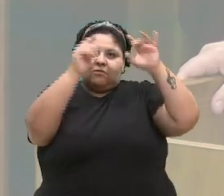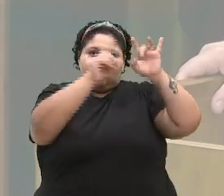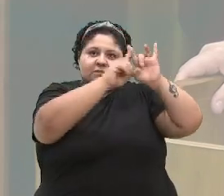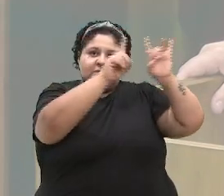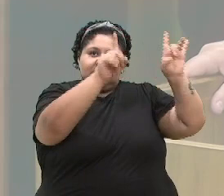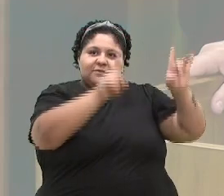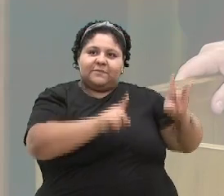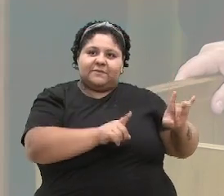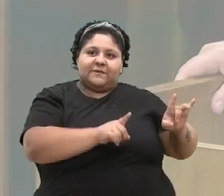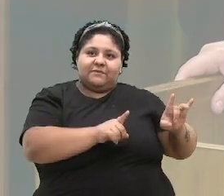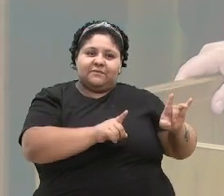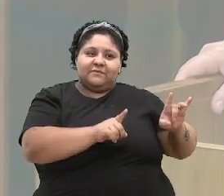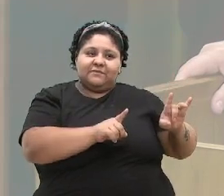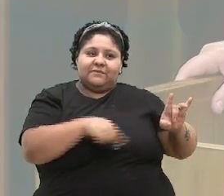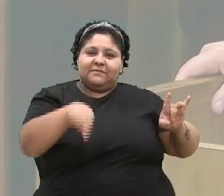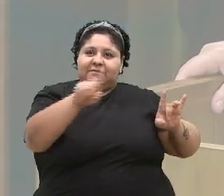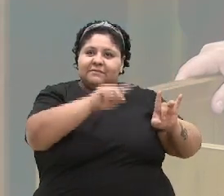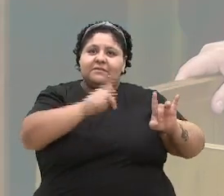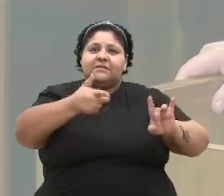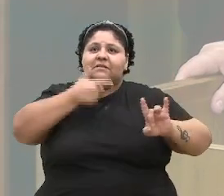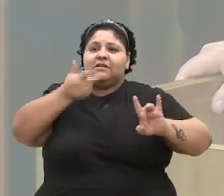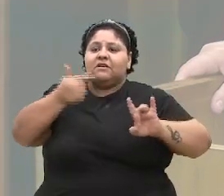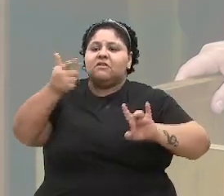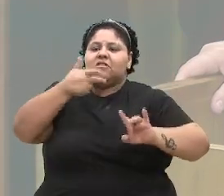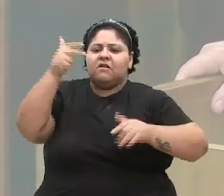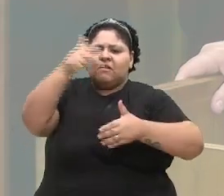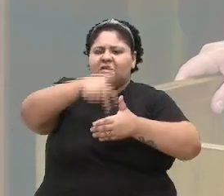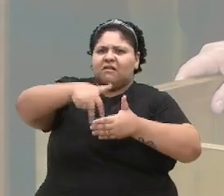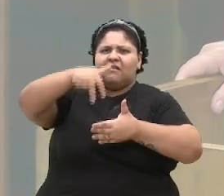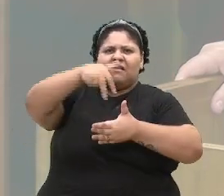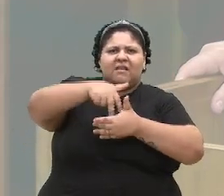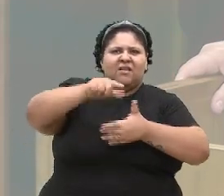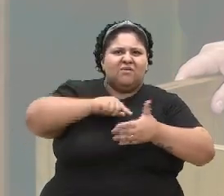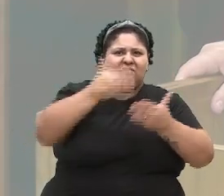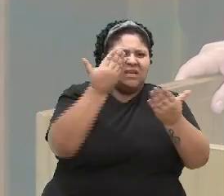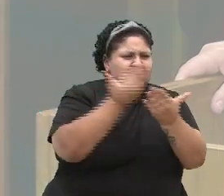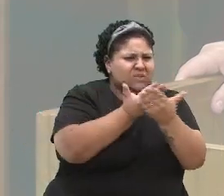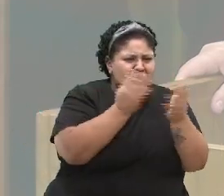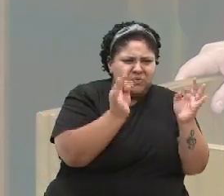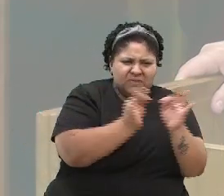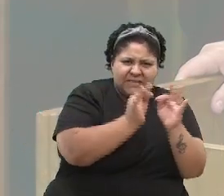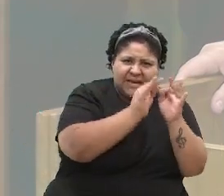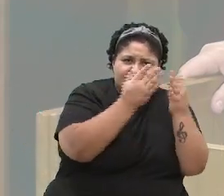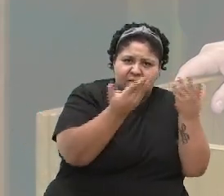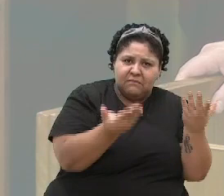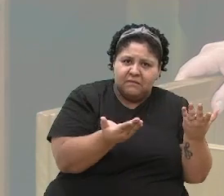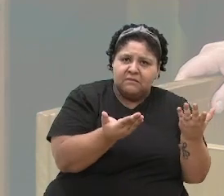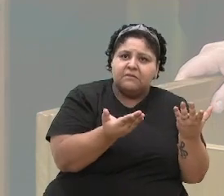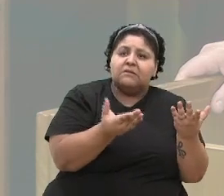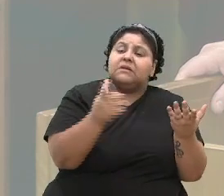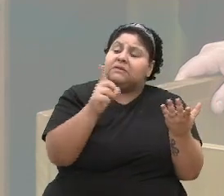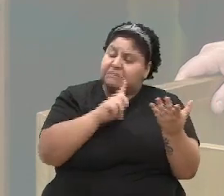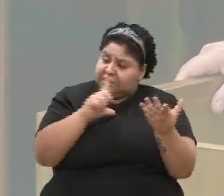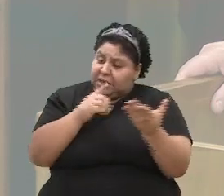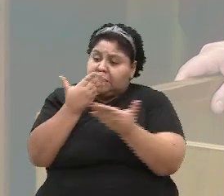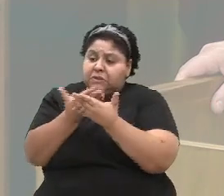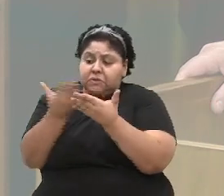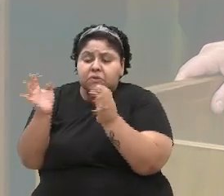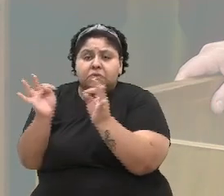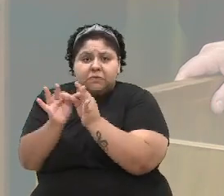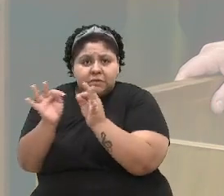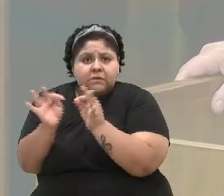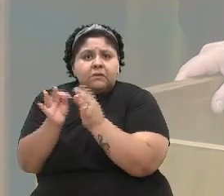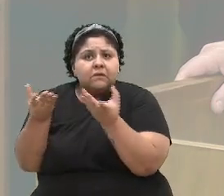Sul. Quando o senhor fala aqui na tribuna que não há estudo técnico, há estudo técnico.